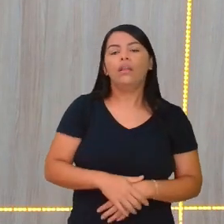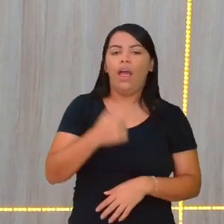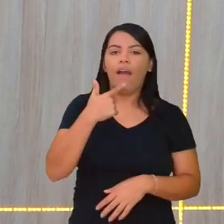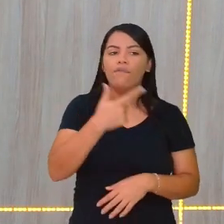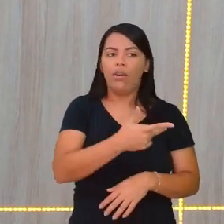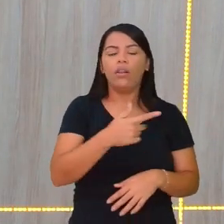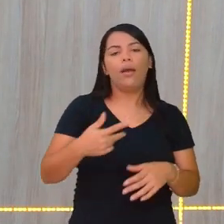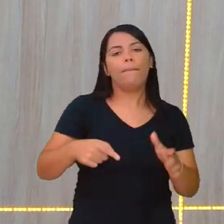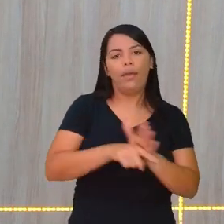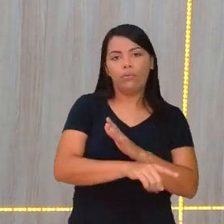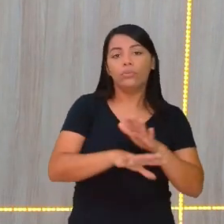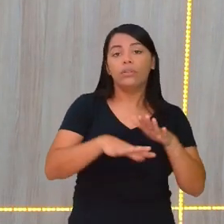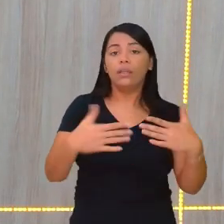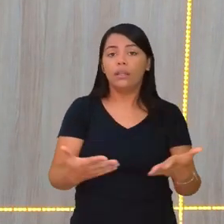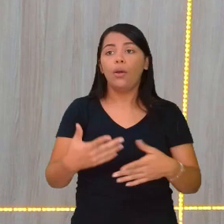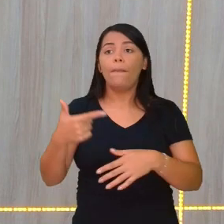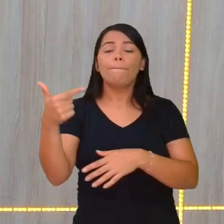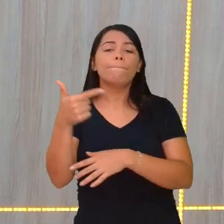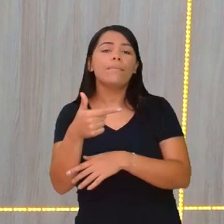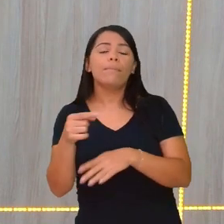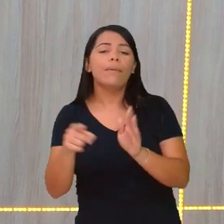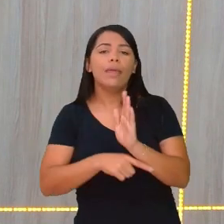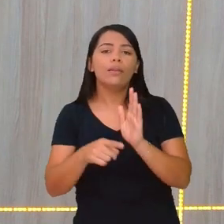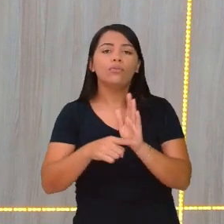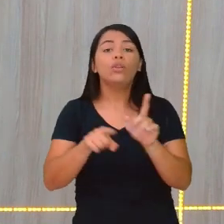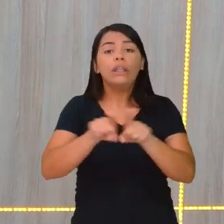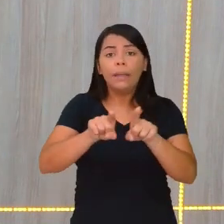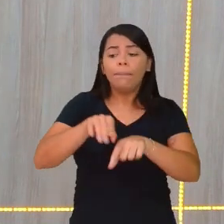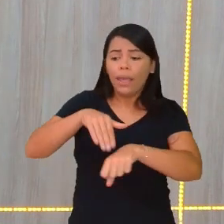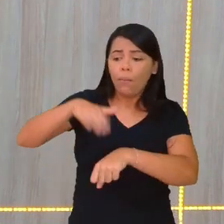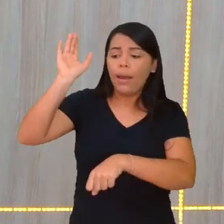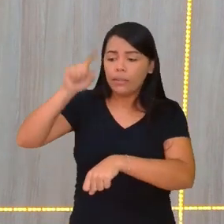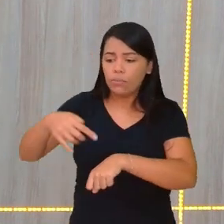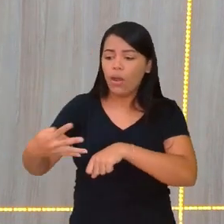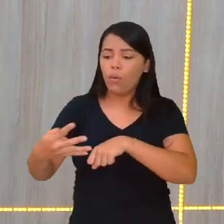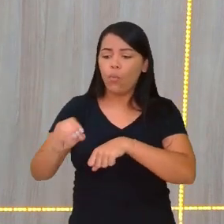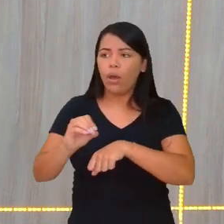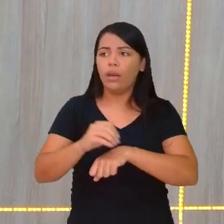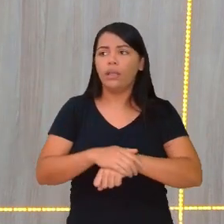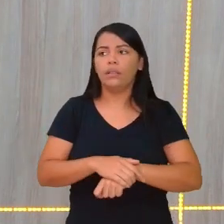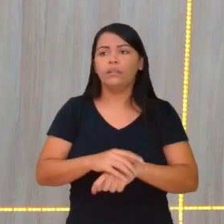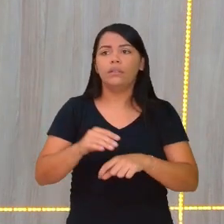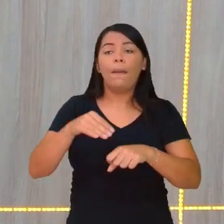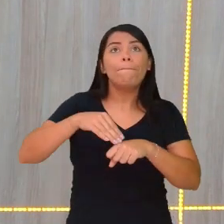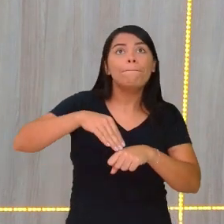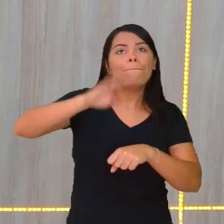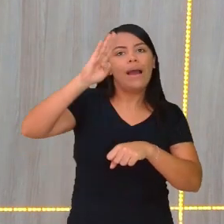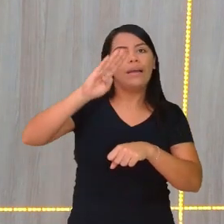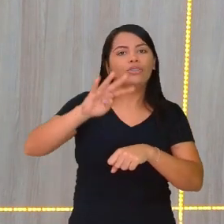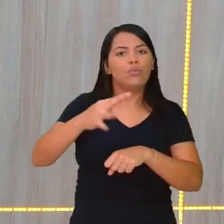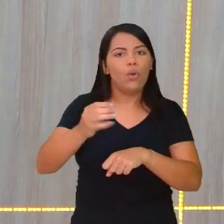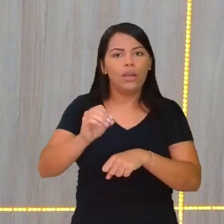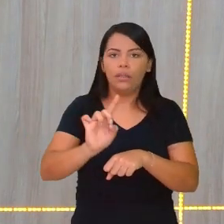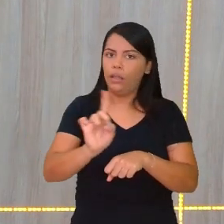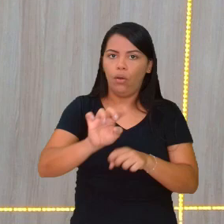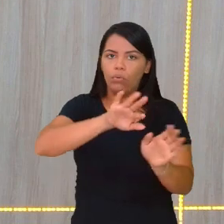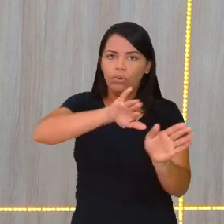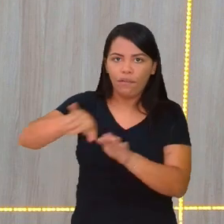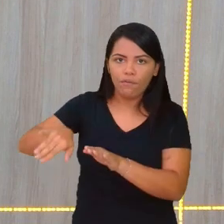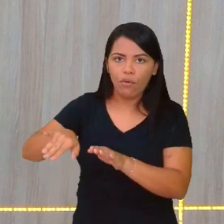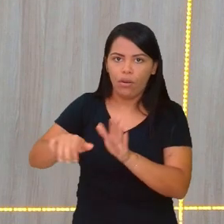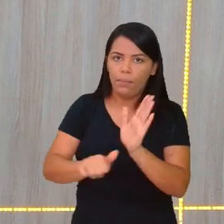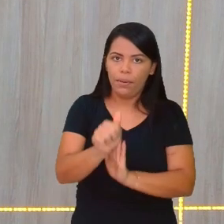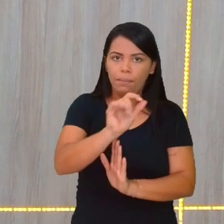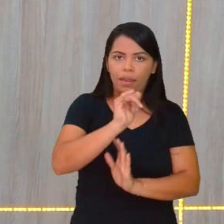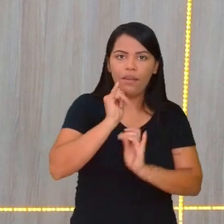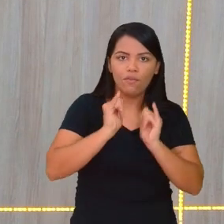a 40. Também o máximo é 40. Mais de 40 está fora, gente. Essa é a primeira